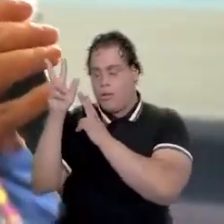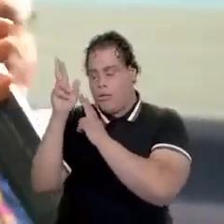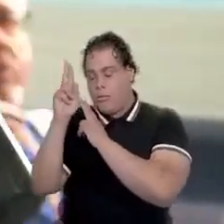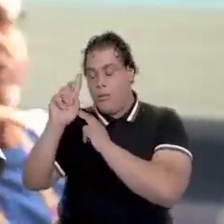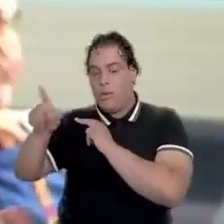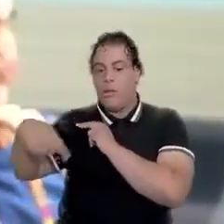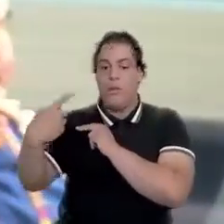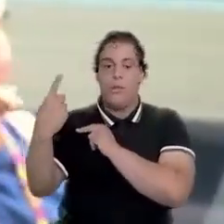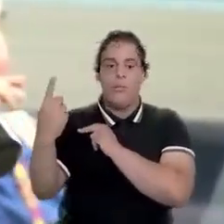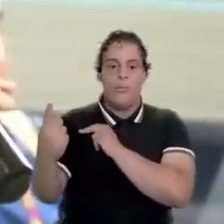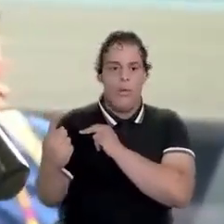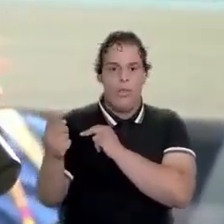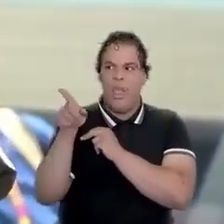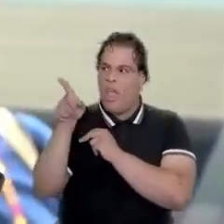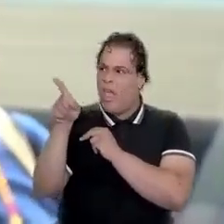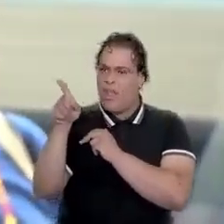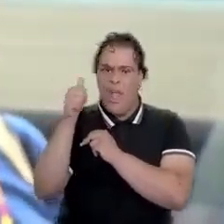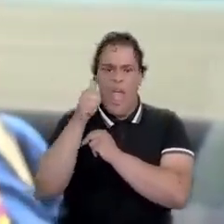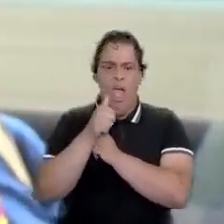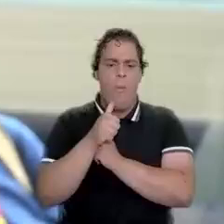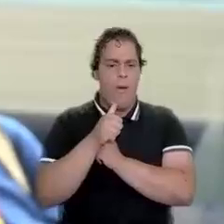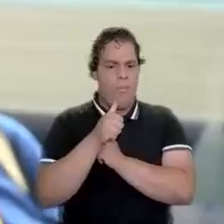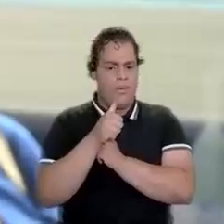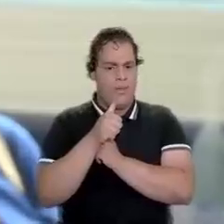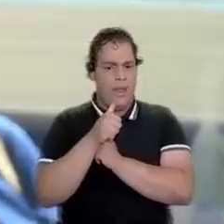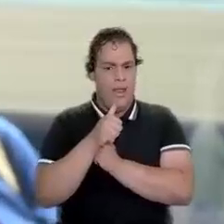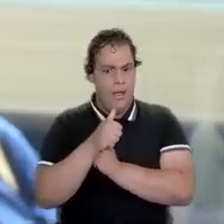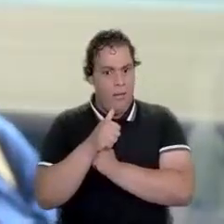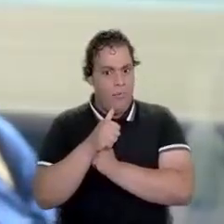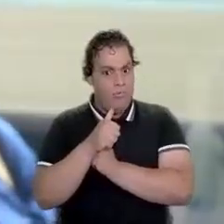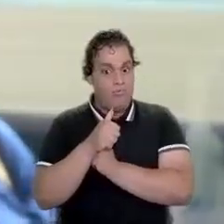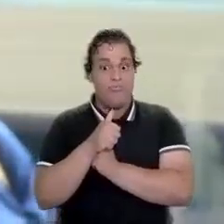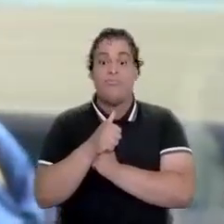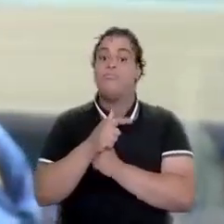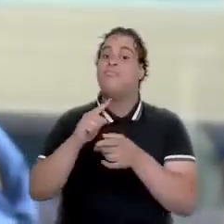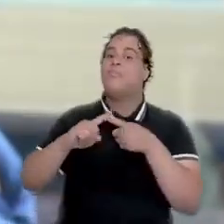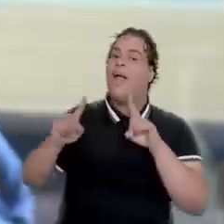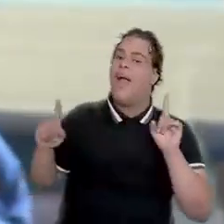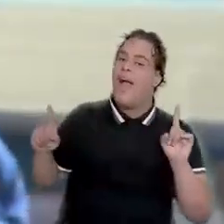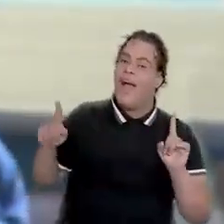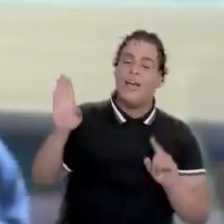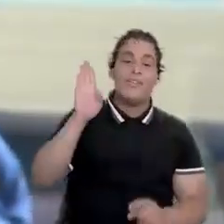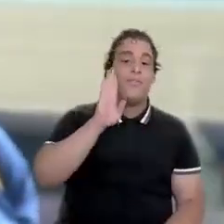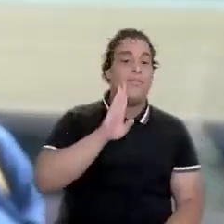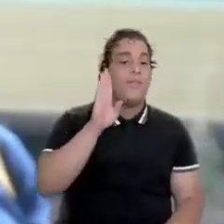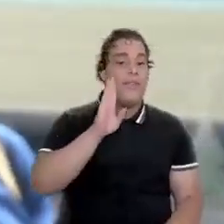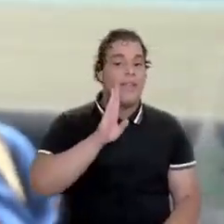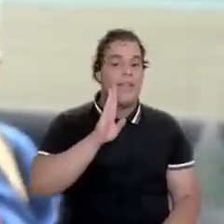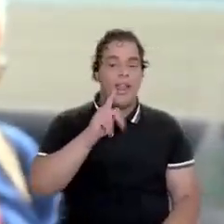que ele era mulher? Mas foi muito interessante.